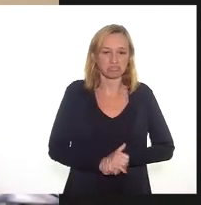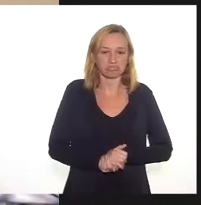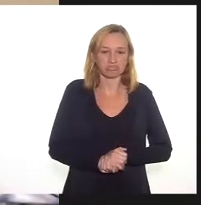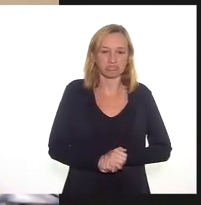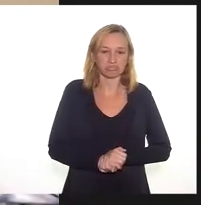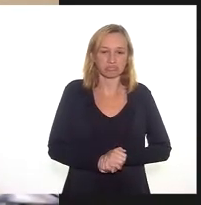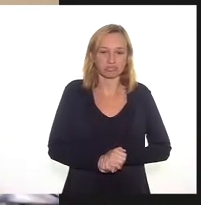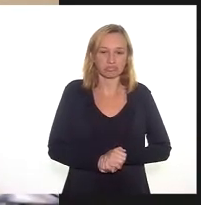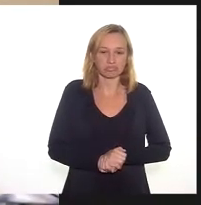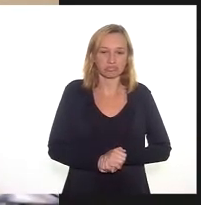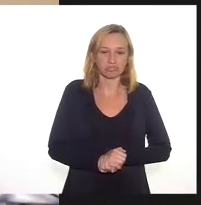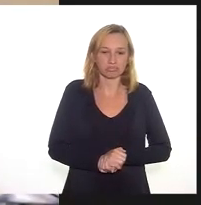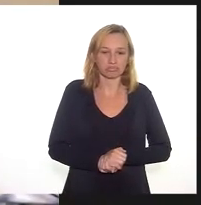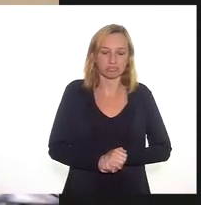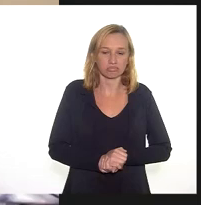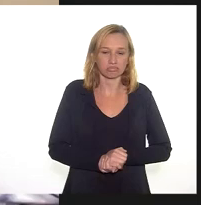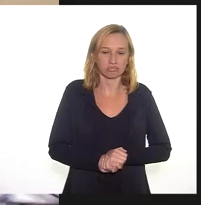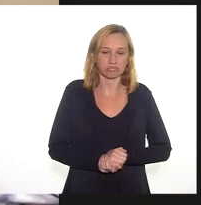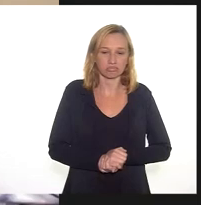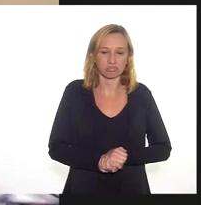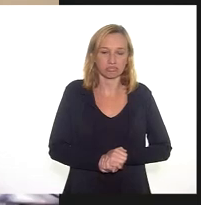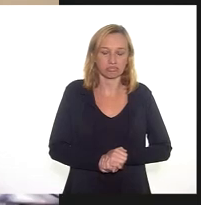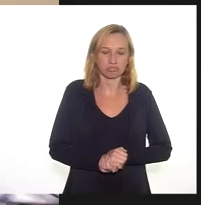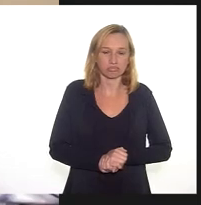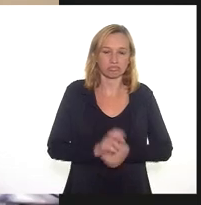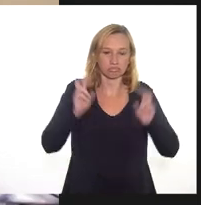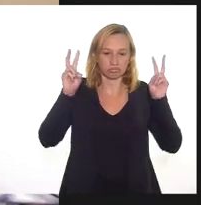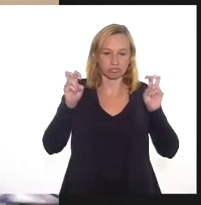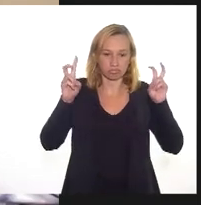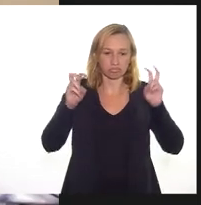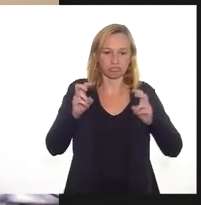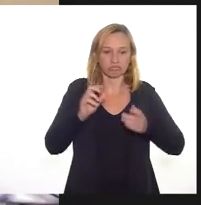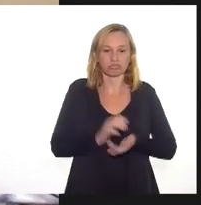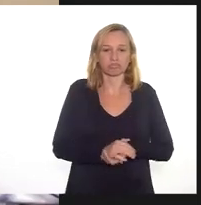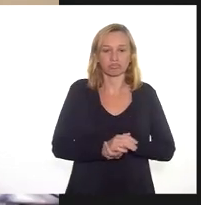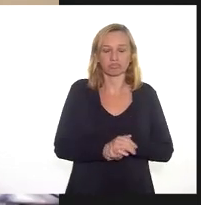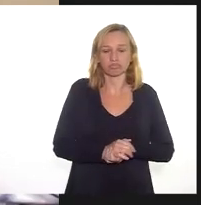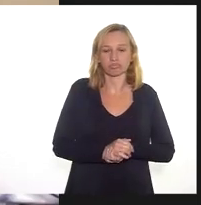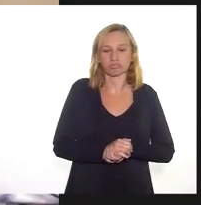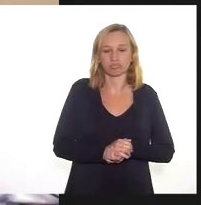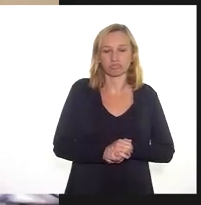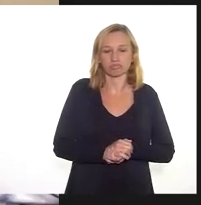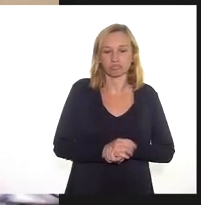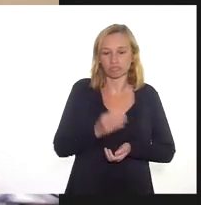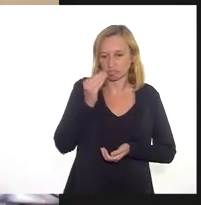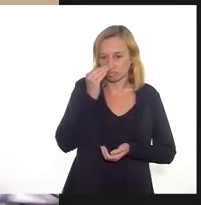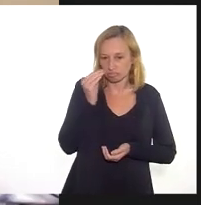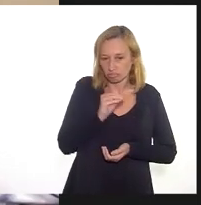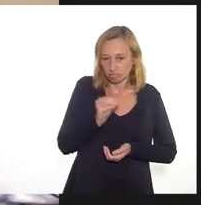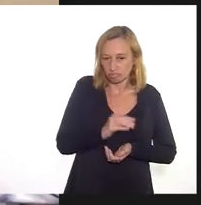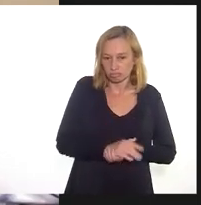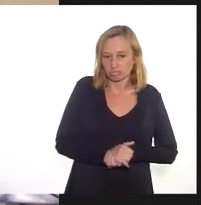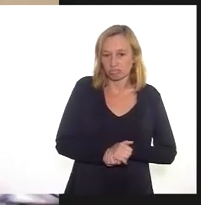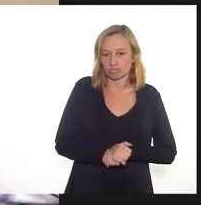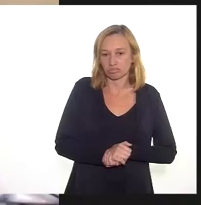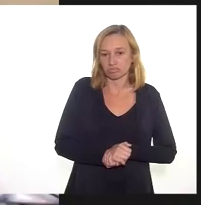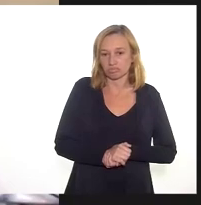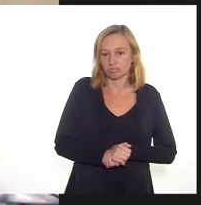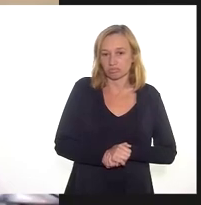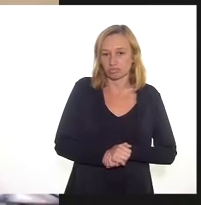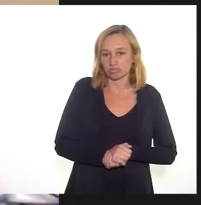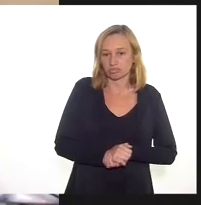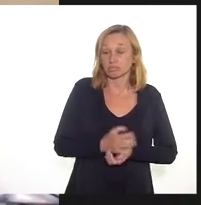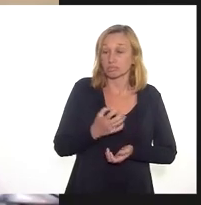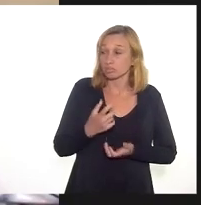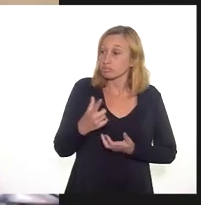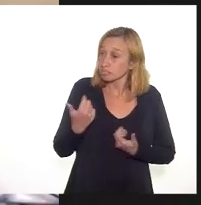aí não só a questão da tolerância, inclusive, a gente não é isso, né? Ter que tolerar o outro, nós temos